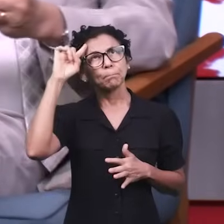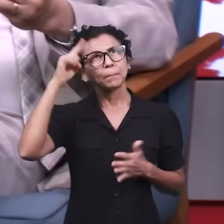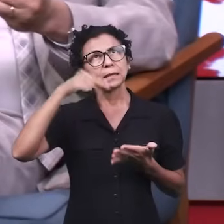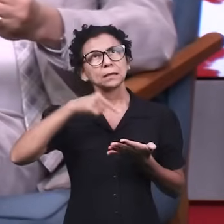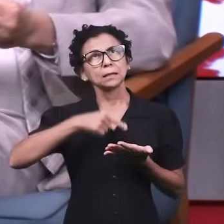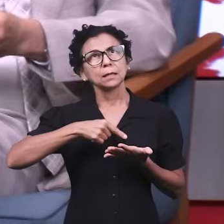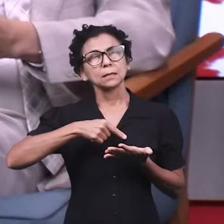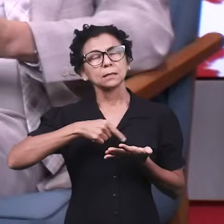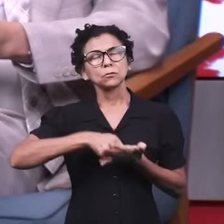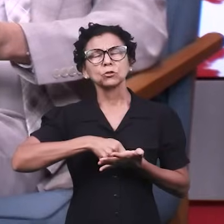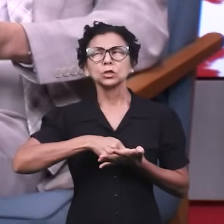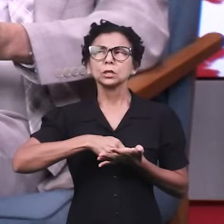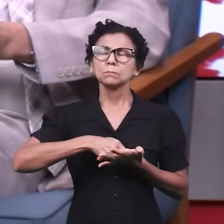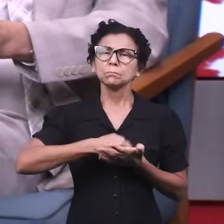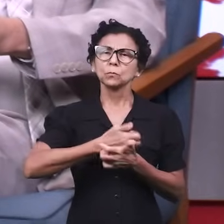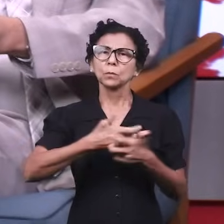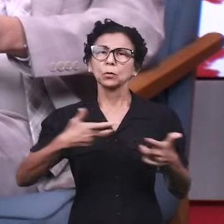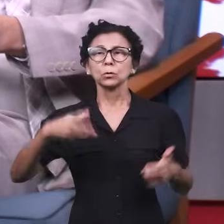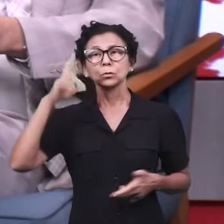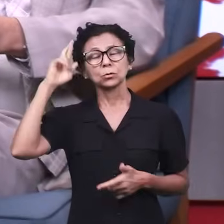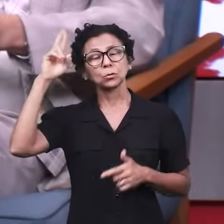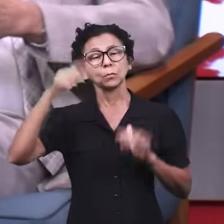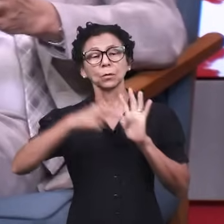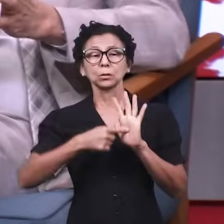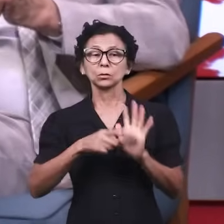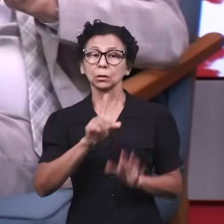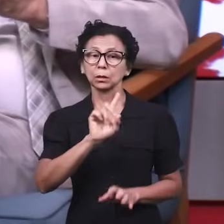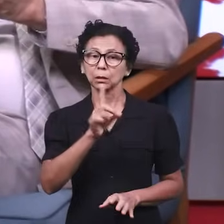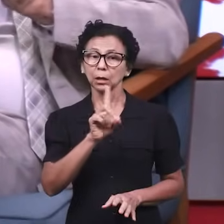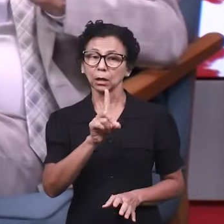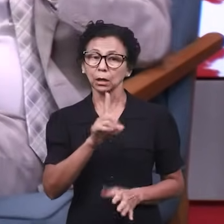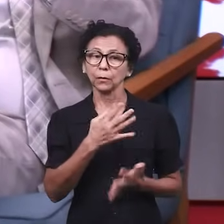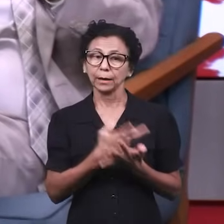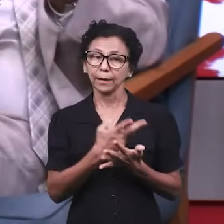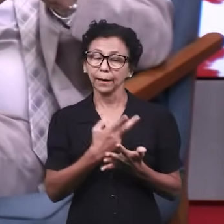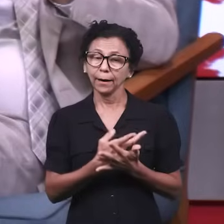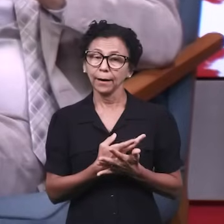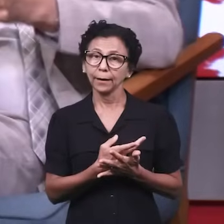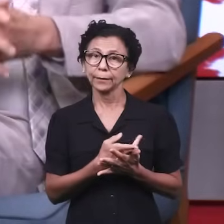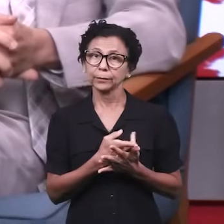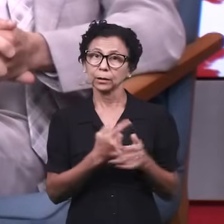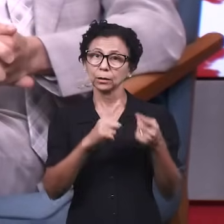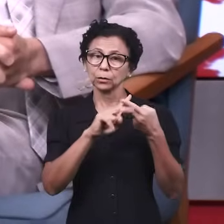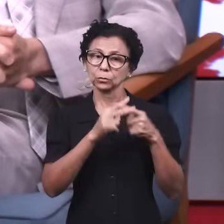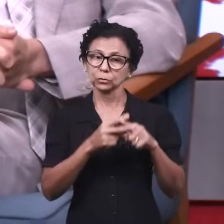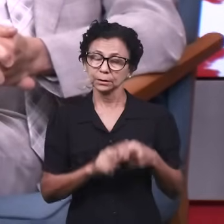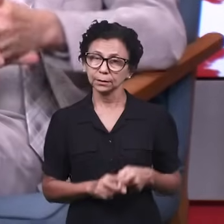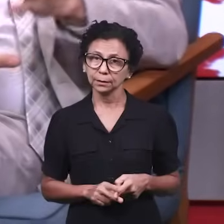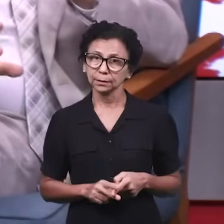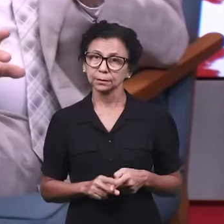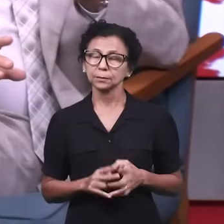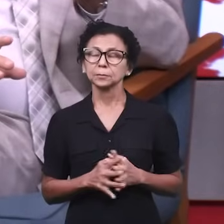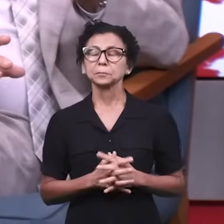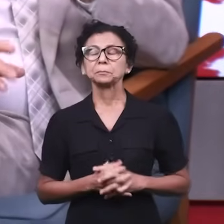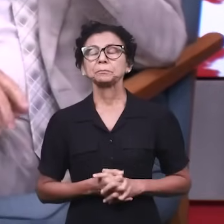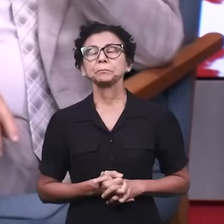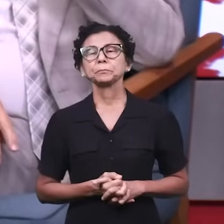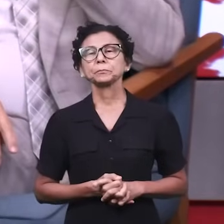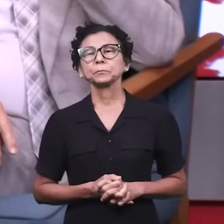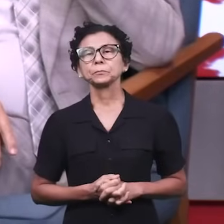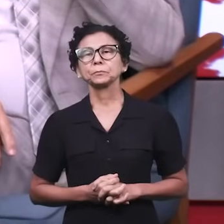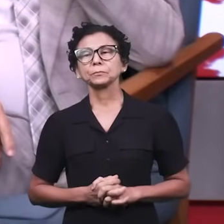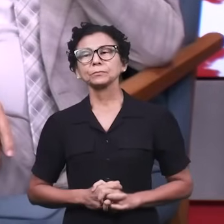tomar, que o Senhor mostra, se você tomar essa decisão, vai acontecer isso. Então, essa profecia exorta. A profecia